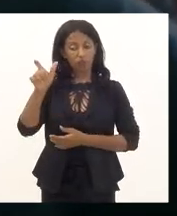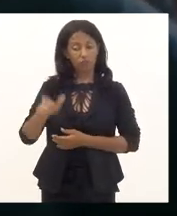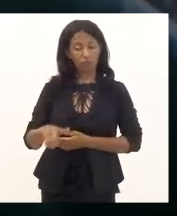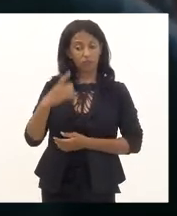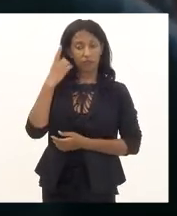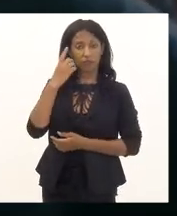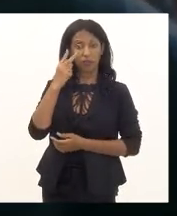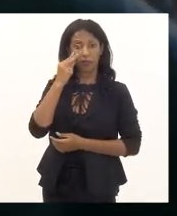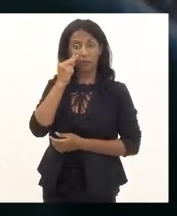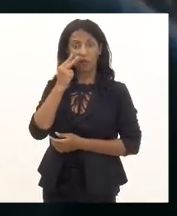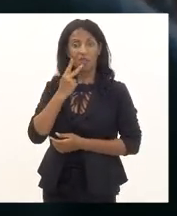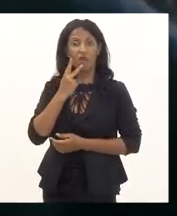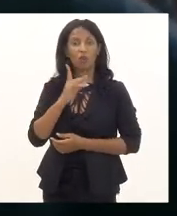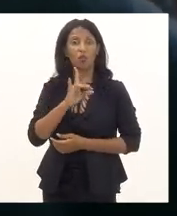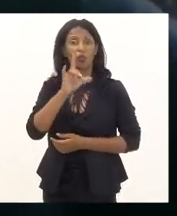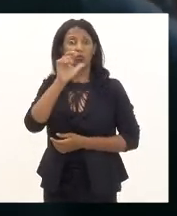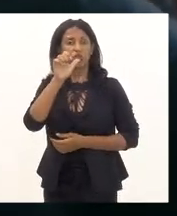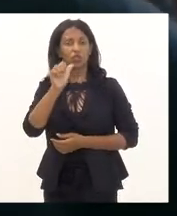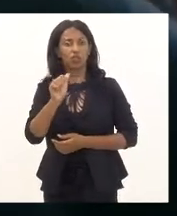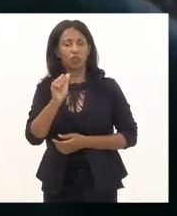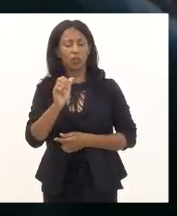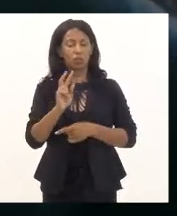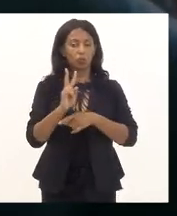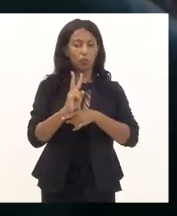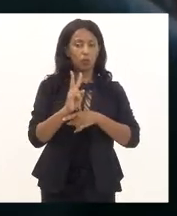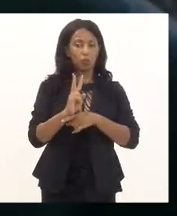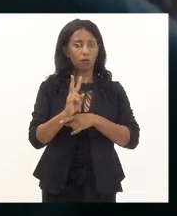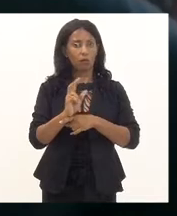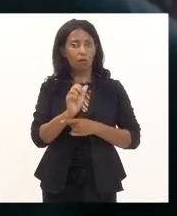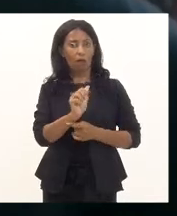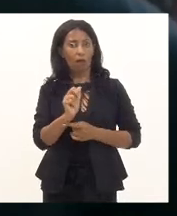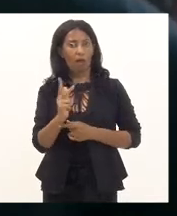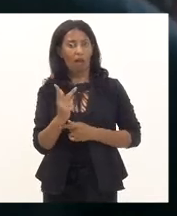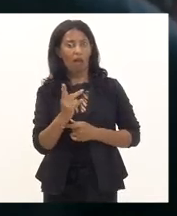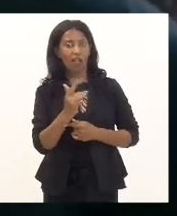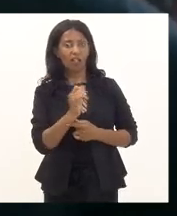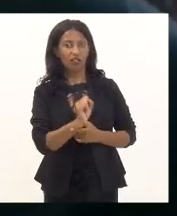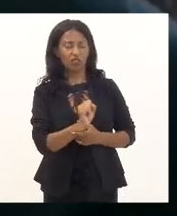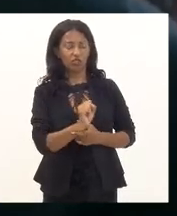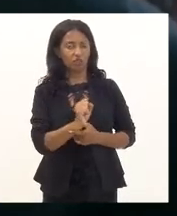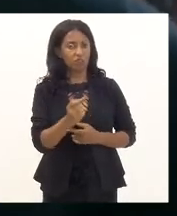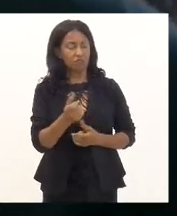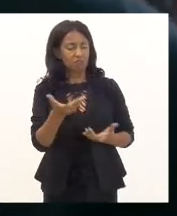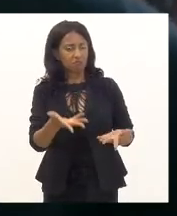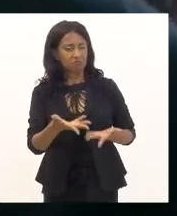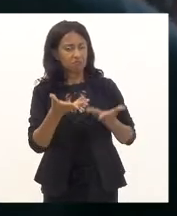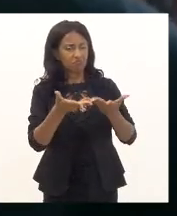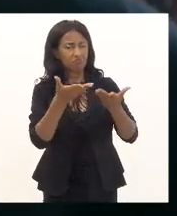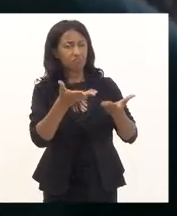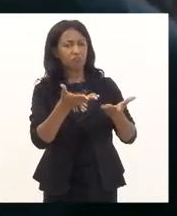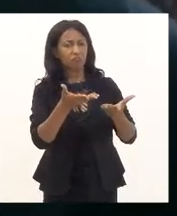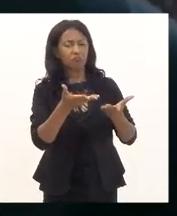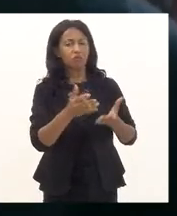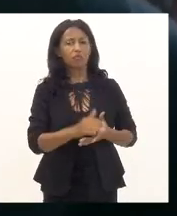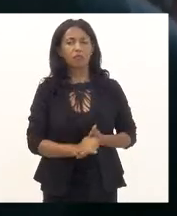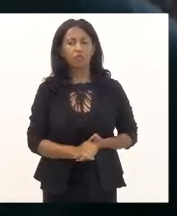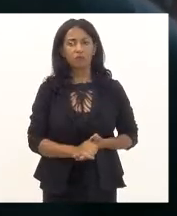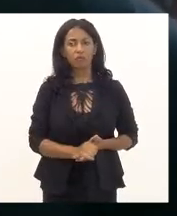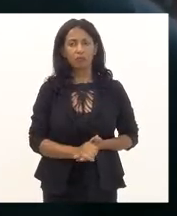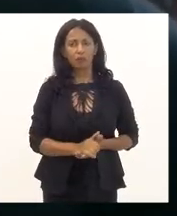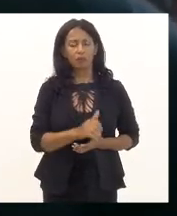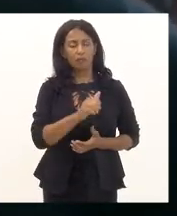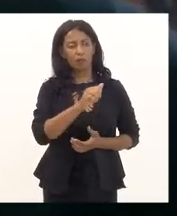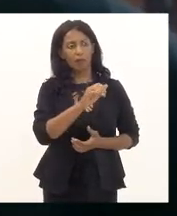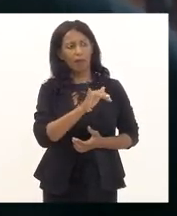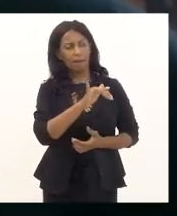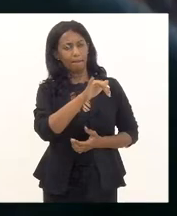falou da questão do Dia da Prevenção da AIDS e enalteceu entidades como a BIA